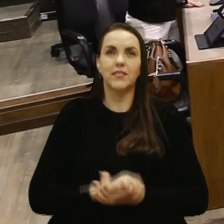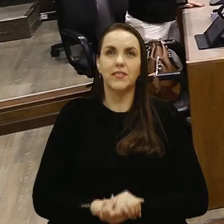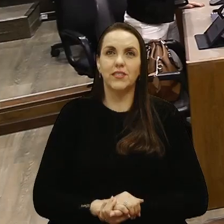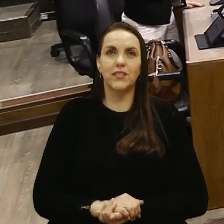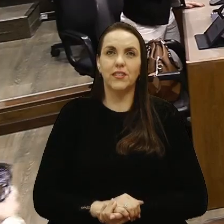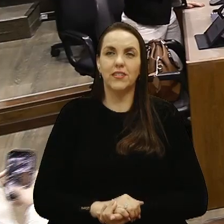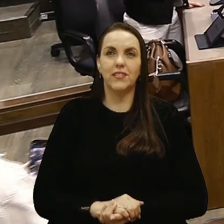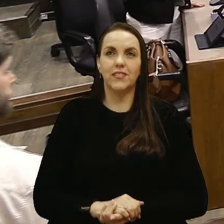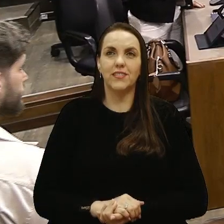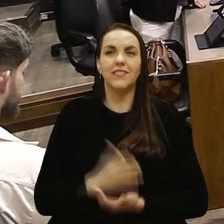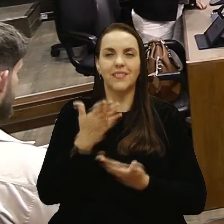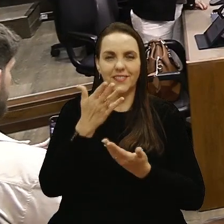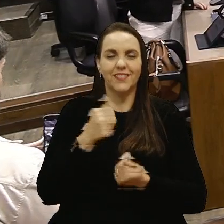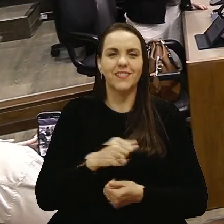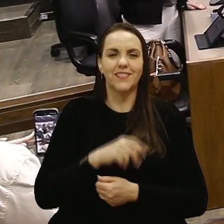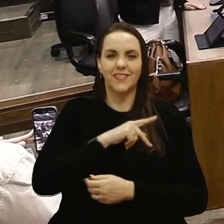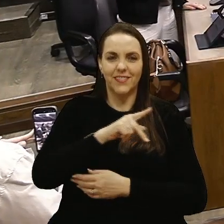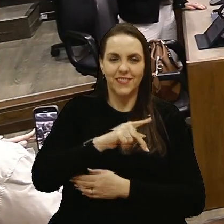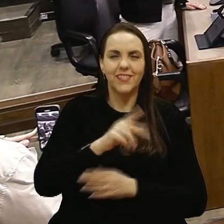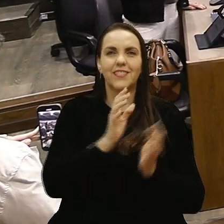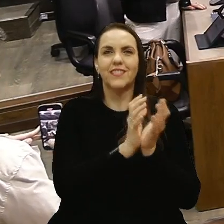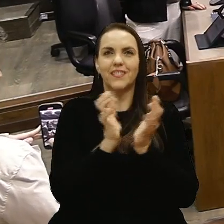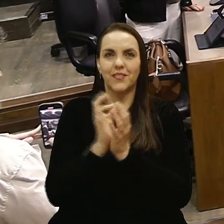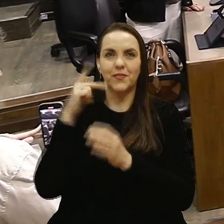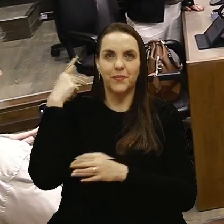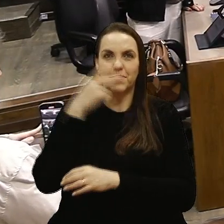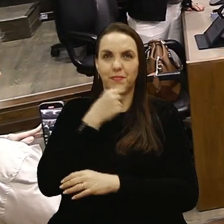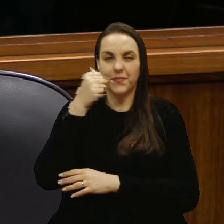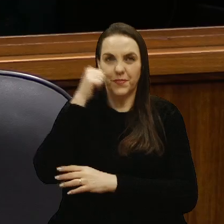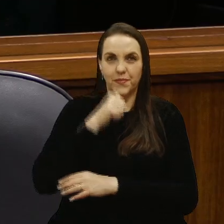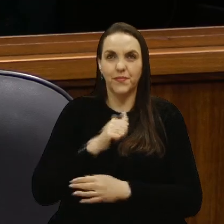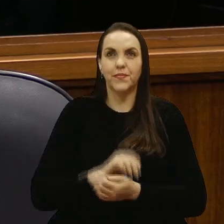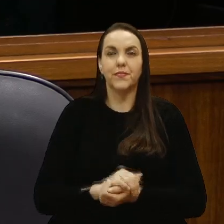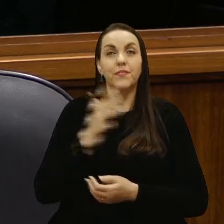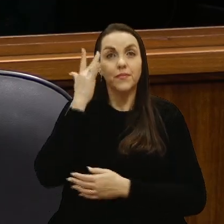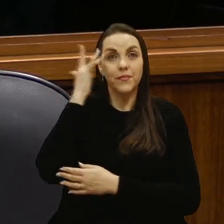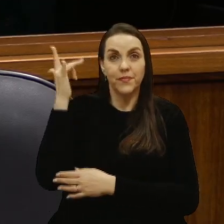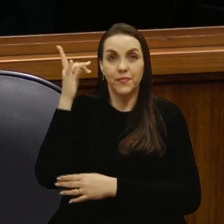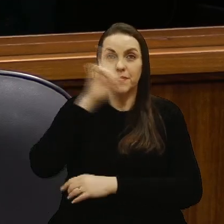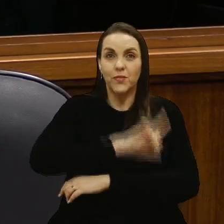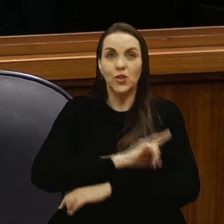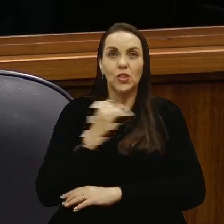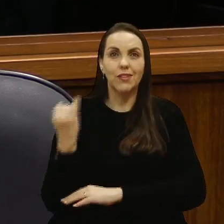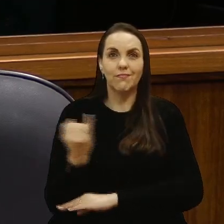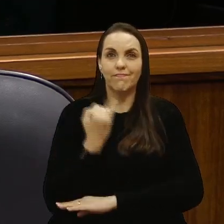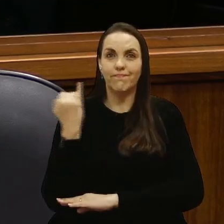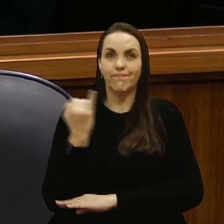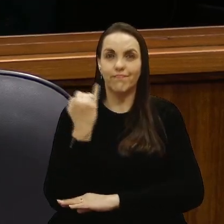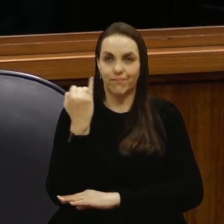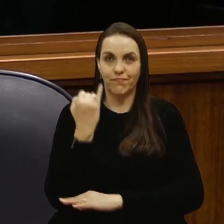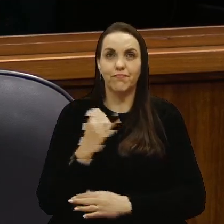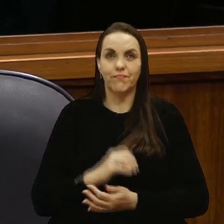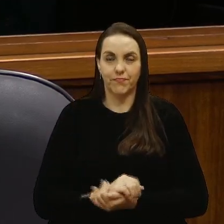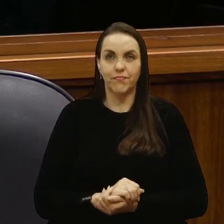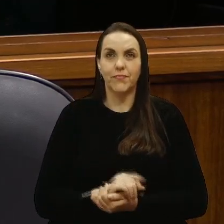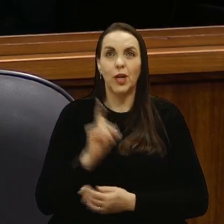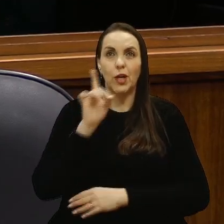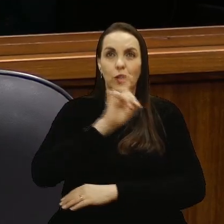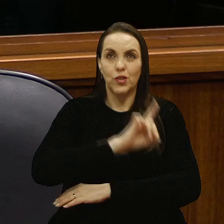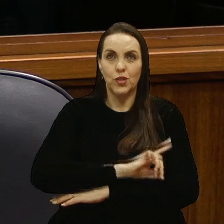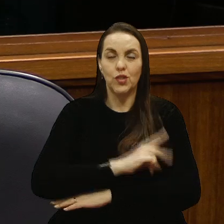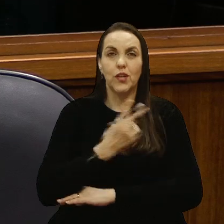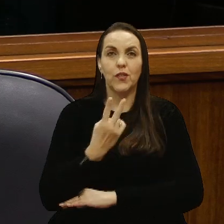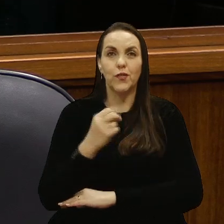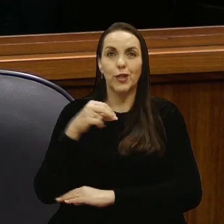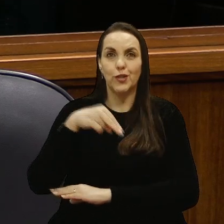colegas vereadoras, colegas vereadores. Amanhã é um dia muito importante, é o dia 20